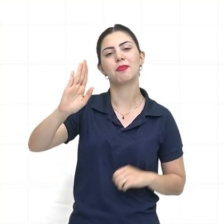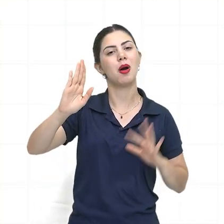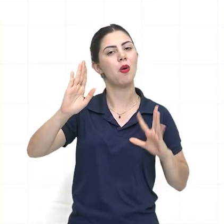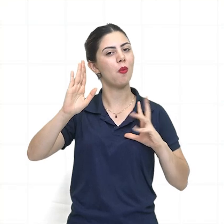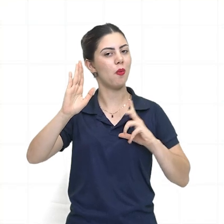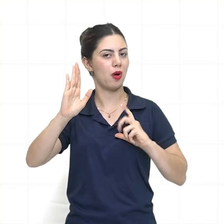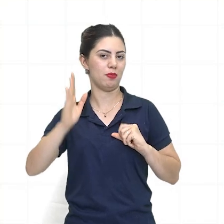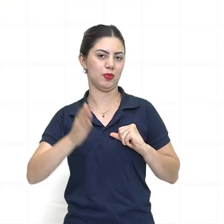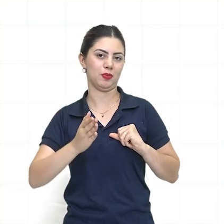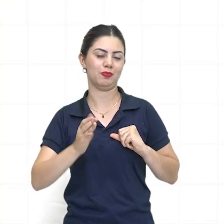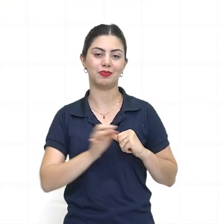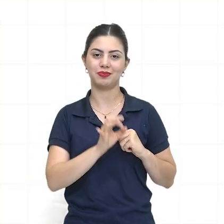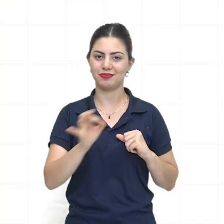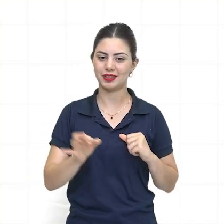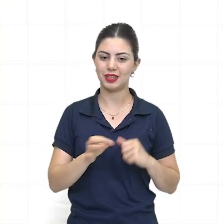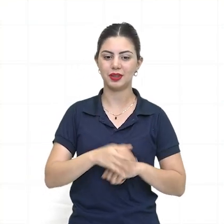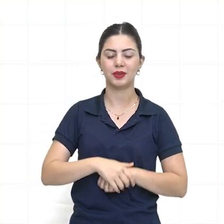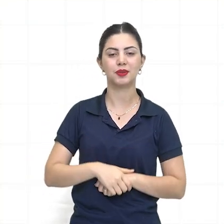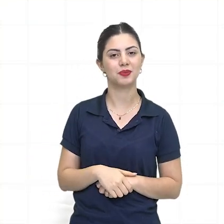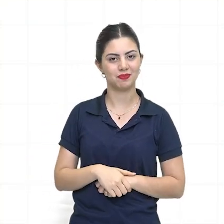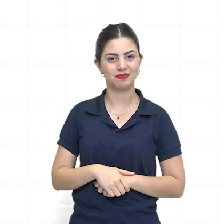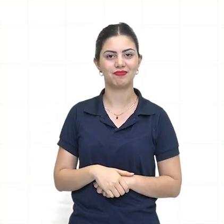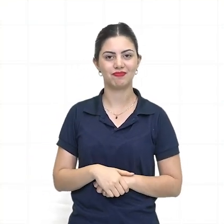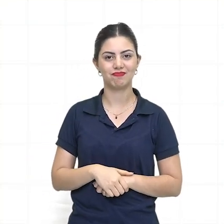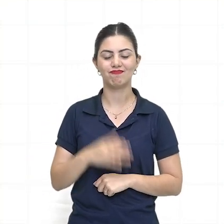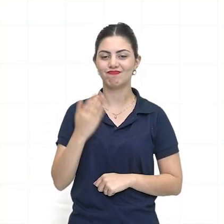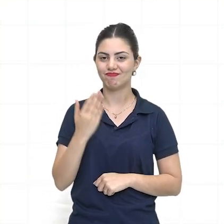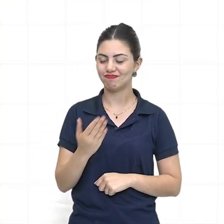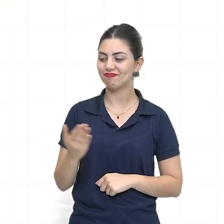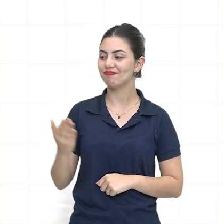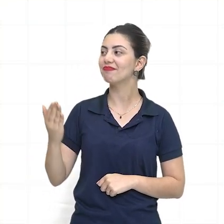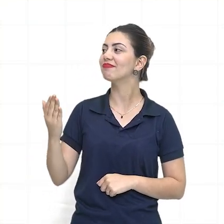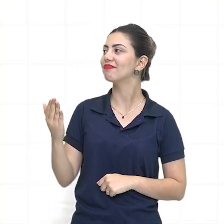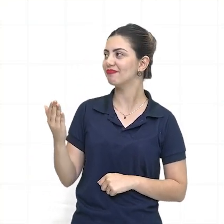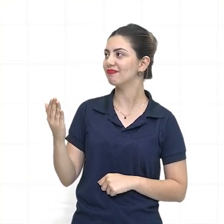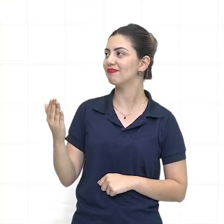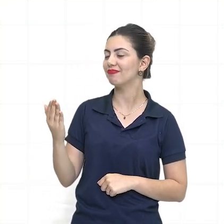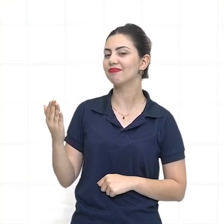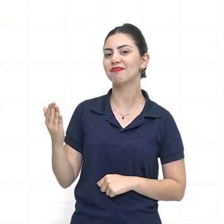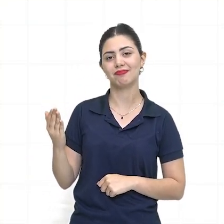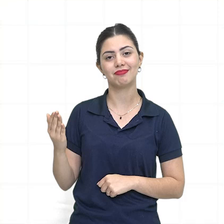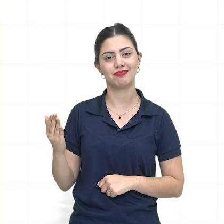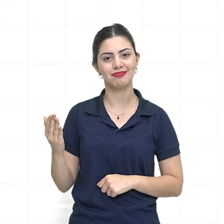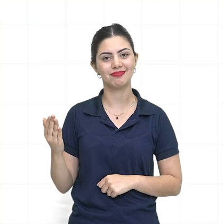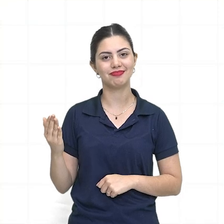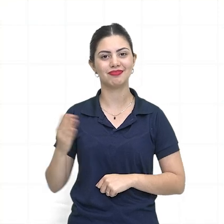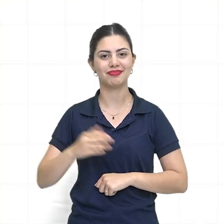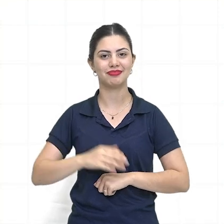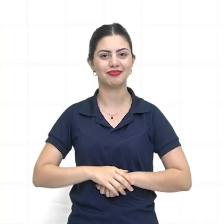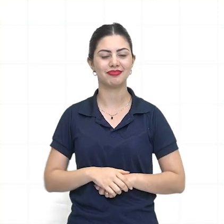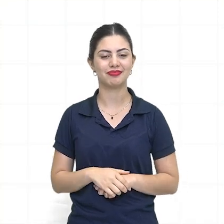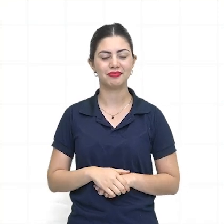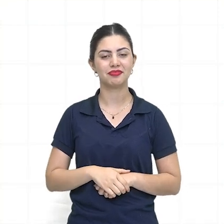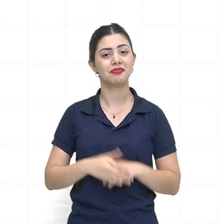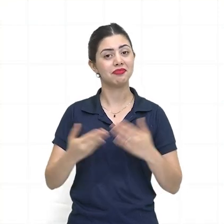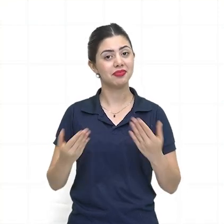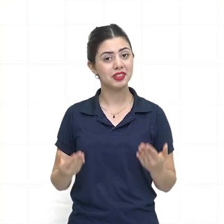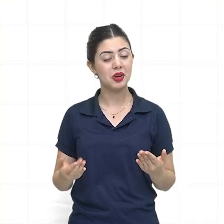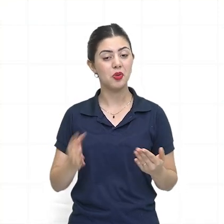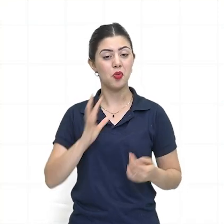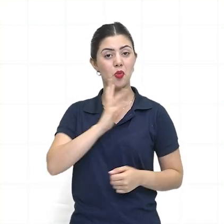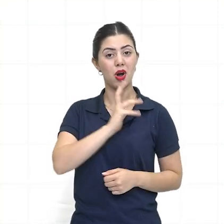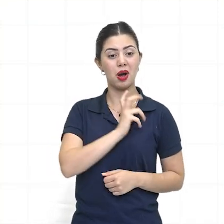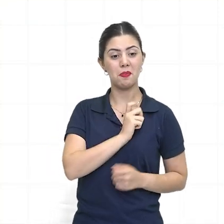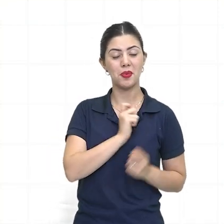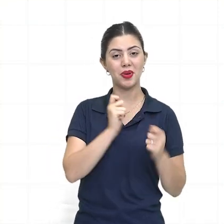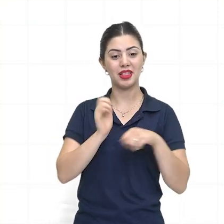como princípio, têm como dinâmica, têm como energia o amor. Eu diria mais, o amor que vai salvar